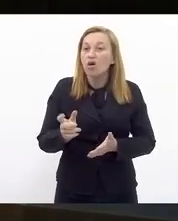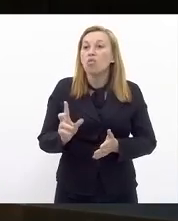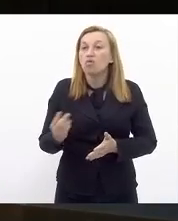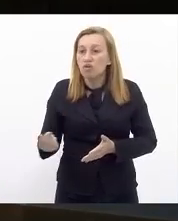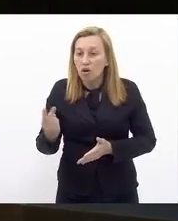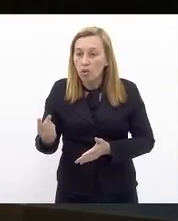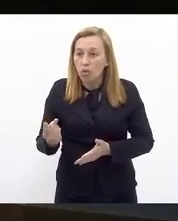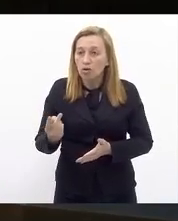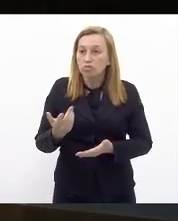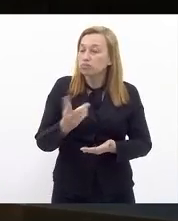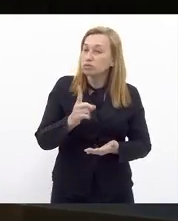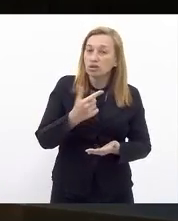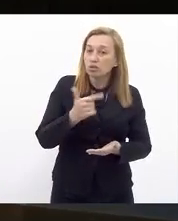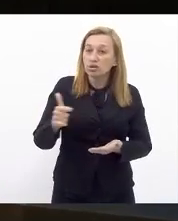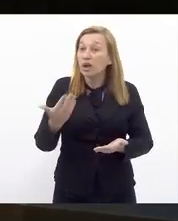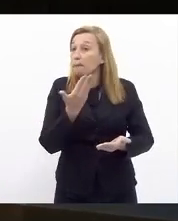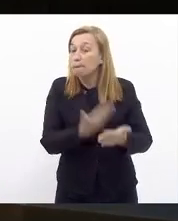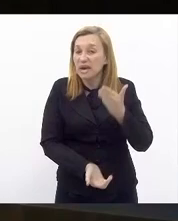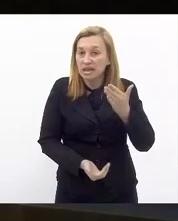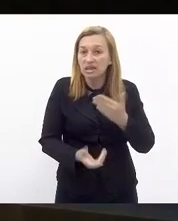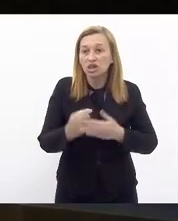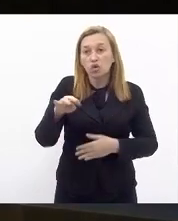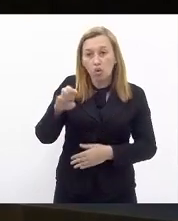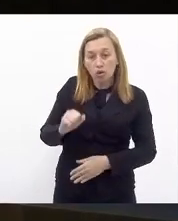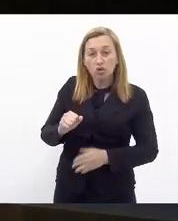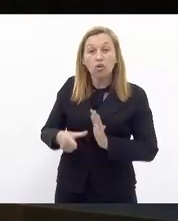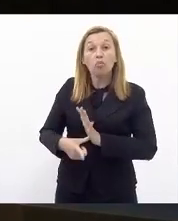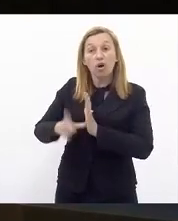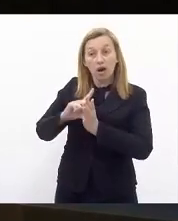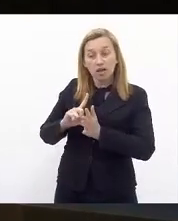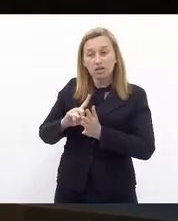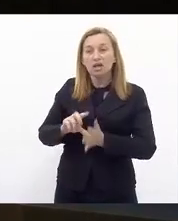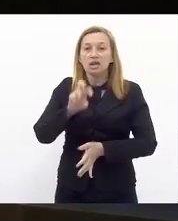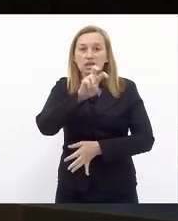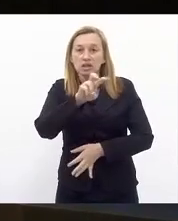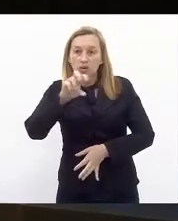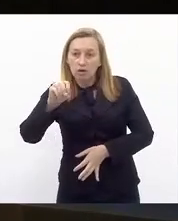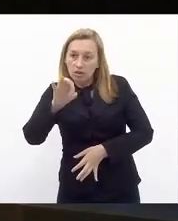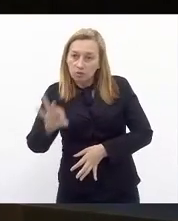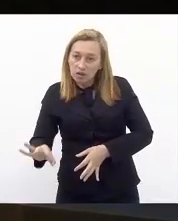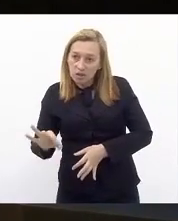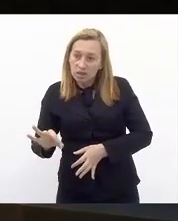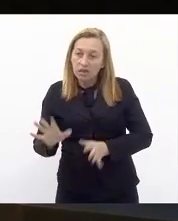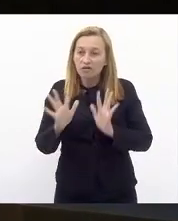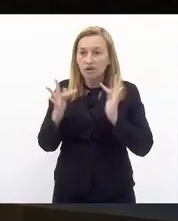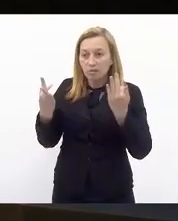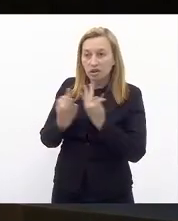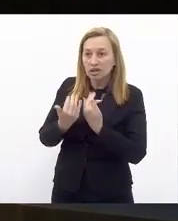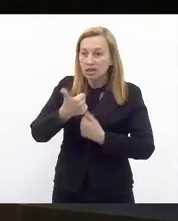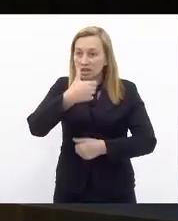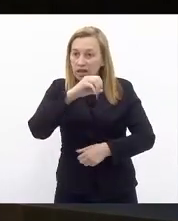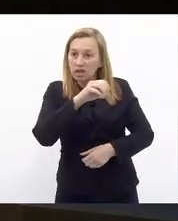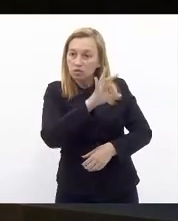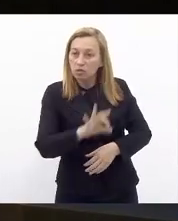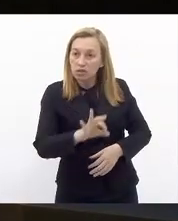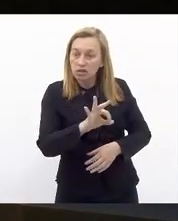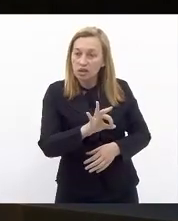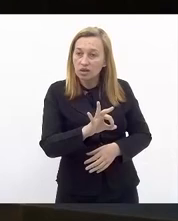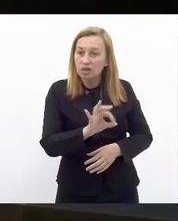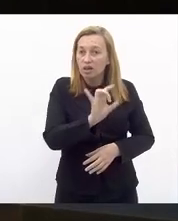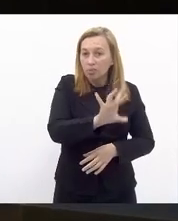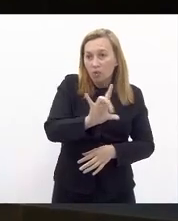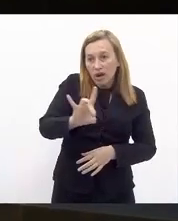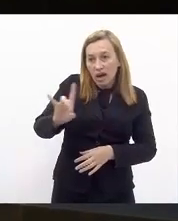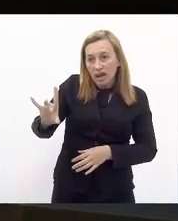não existe perda de quota como estava antes que seria cinquenta por cento de quota familiar mas 10 por cento do cada